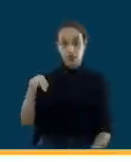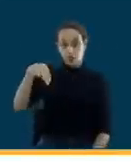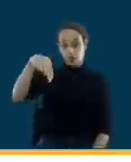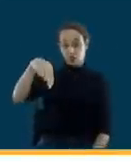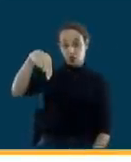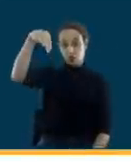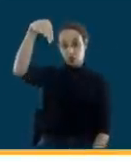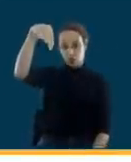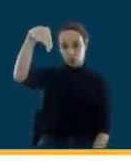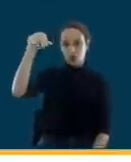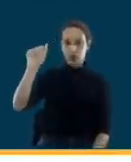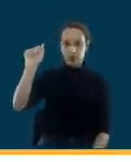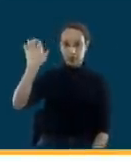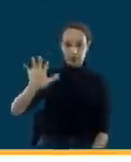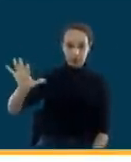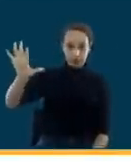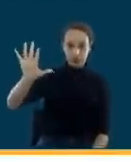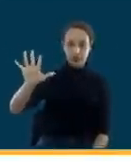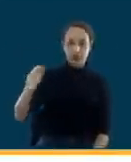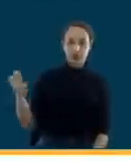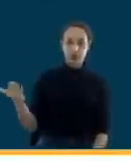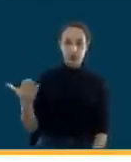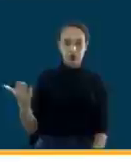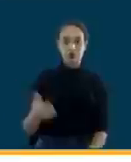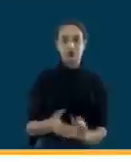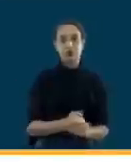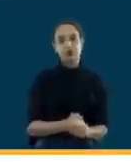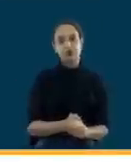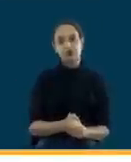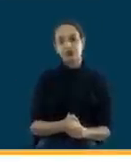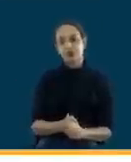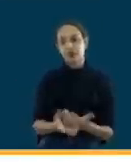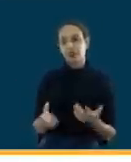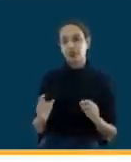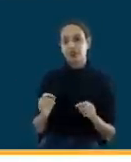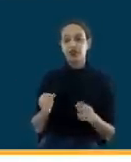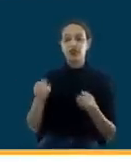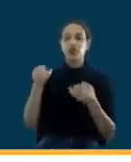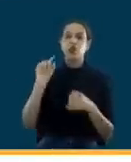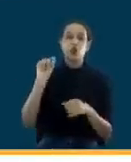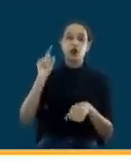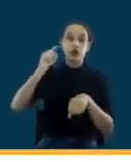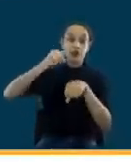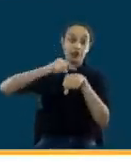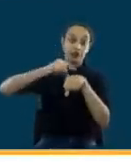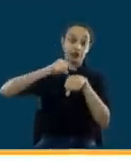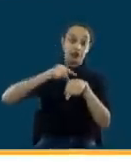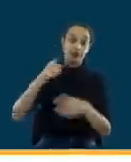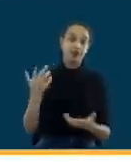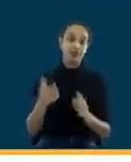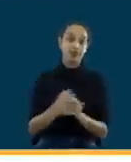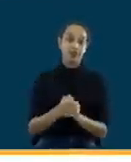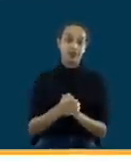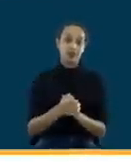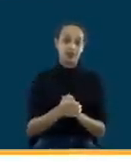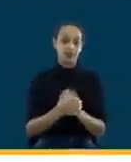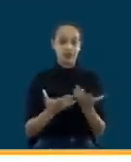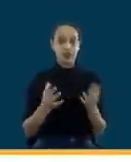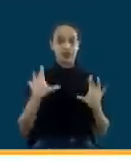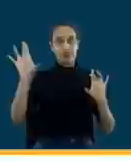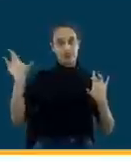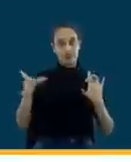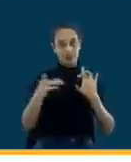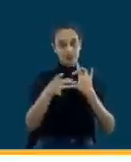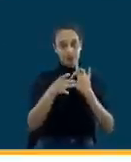Já entrando para o altiplano, né? Pacha é tempo. Nós nos referimos a Pachamama como a mãe terra, né? A madre